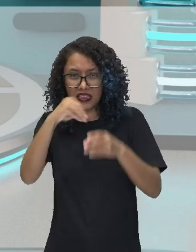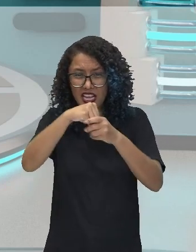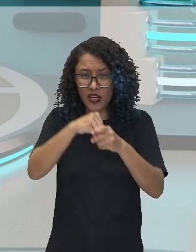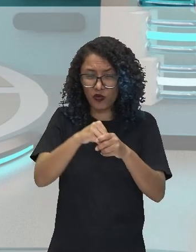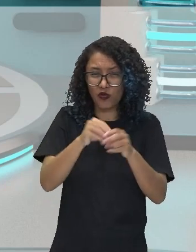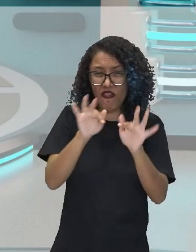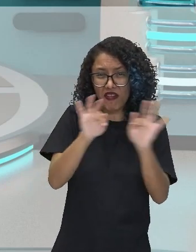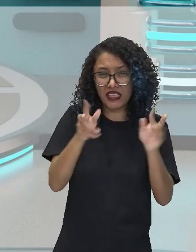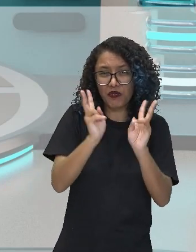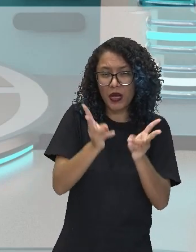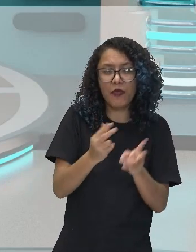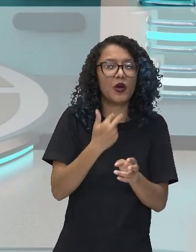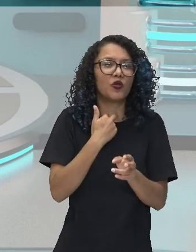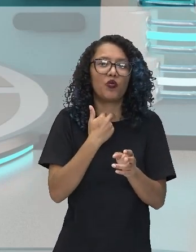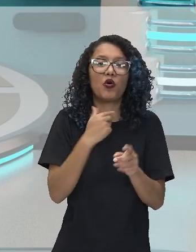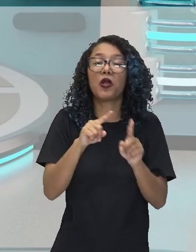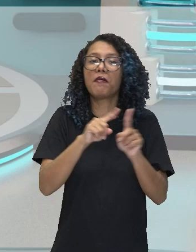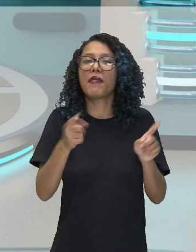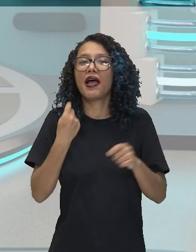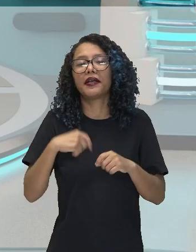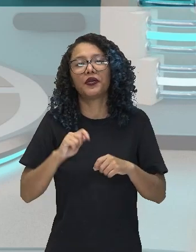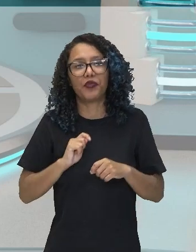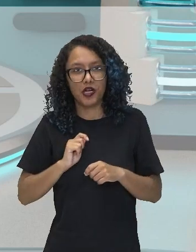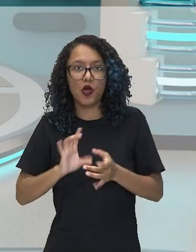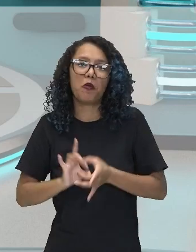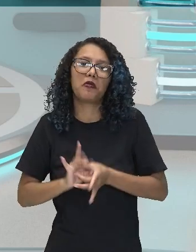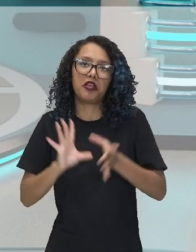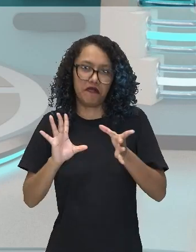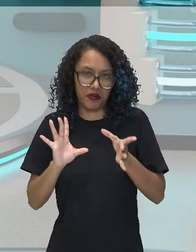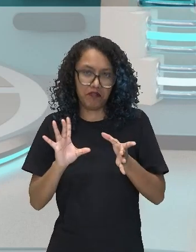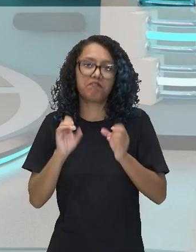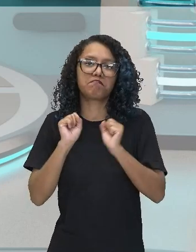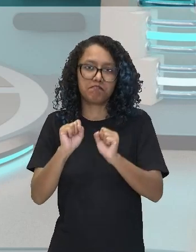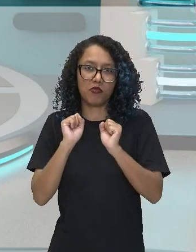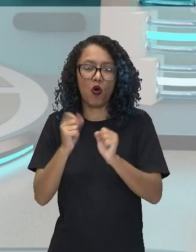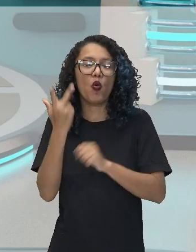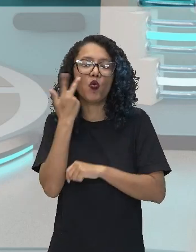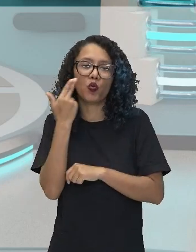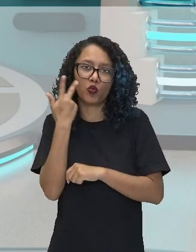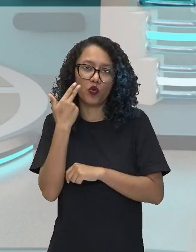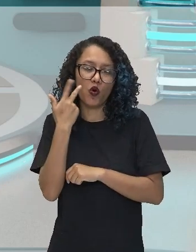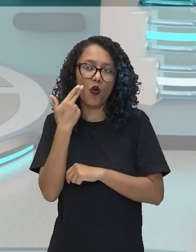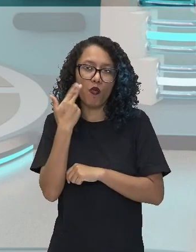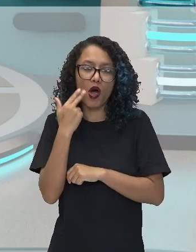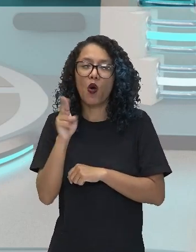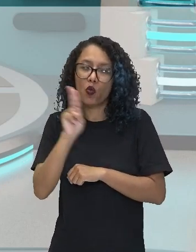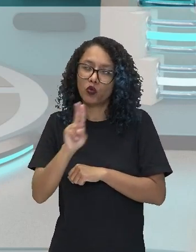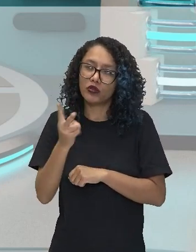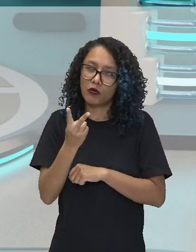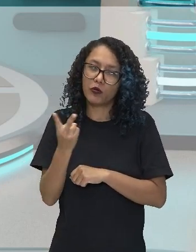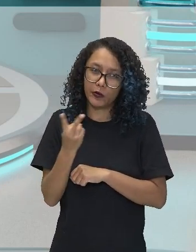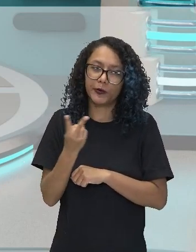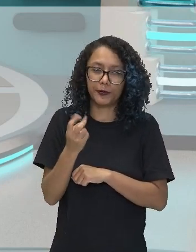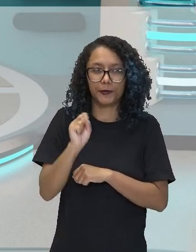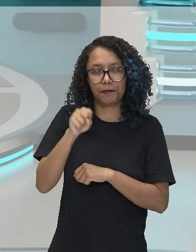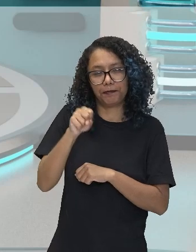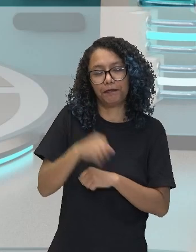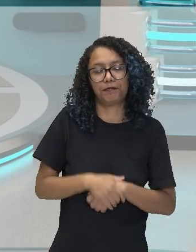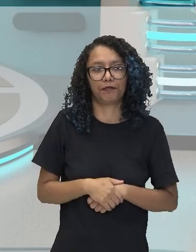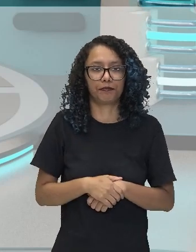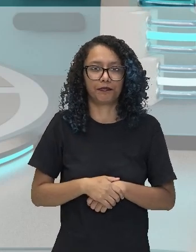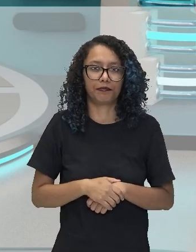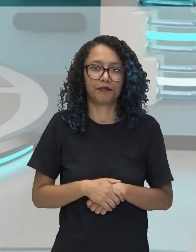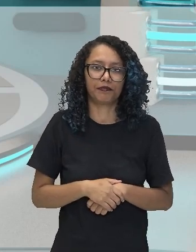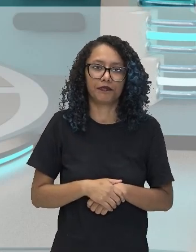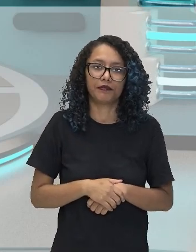língua espanhola, olha, isso aí é super normal. No espanhol, nós fazemos a união dos dois, ok? Agora,